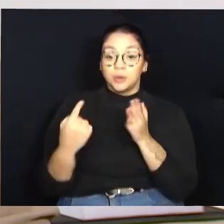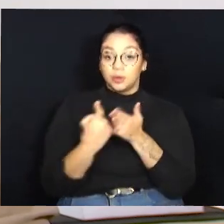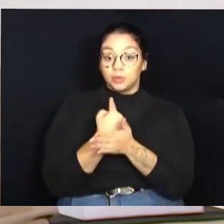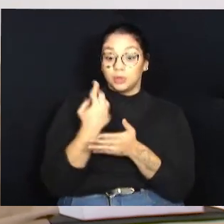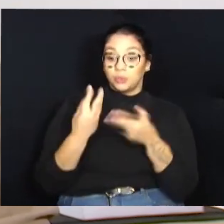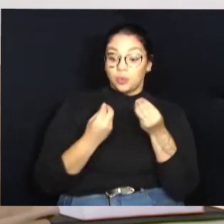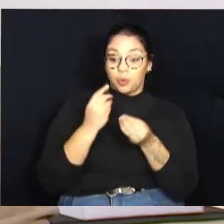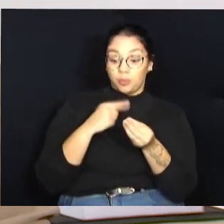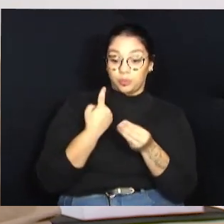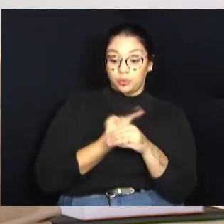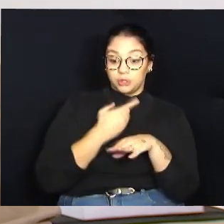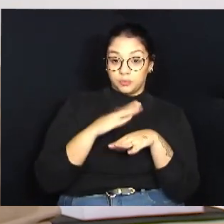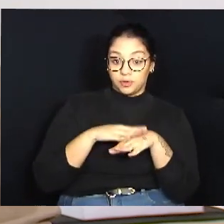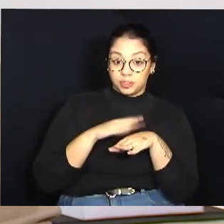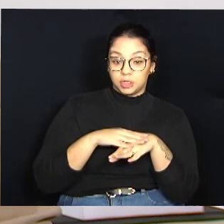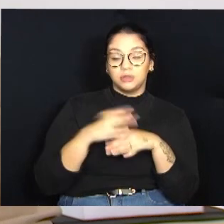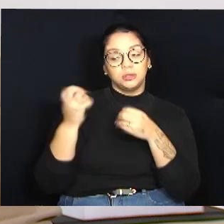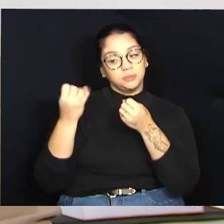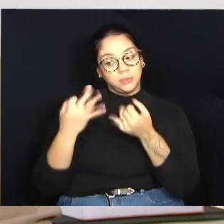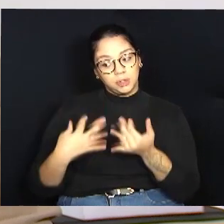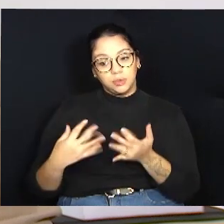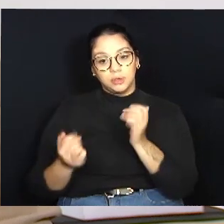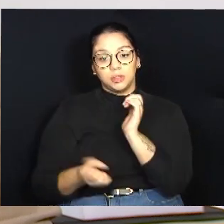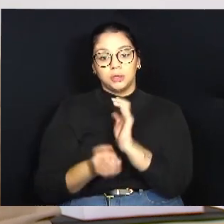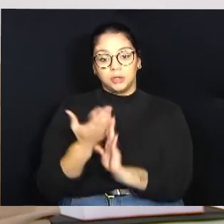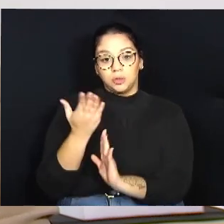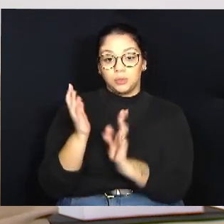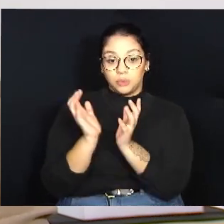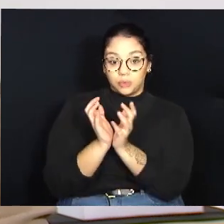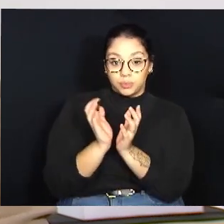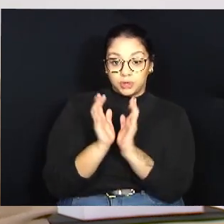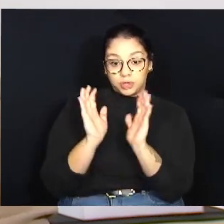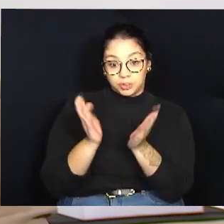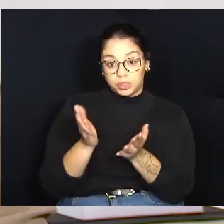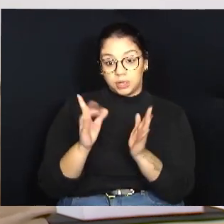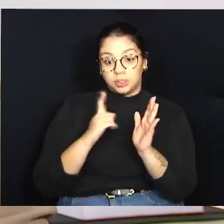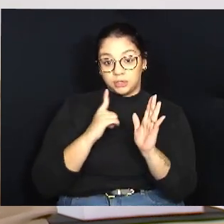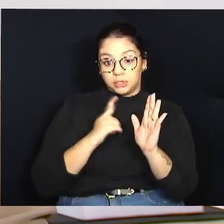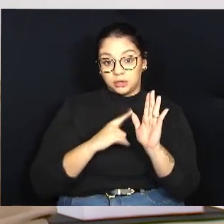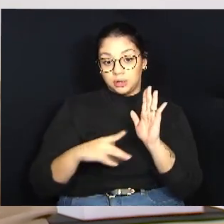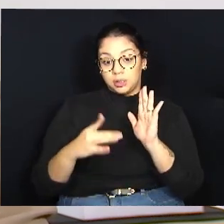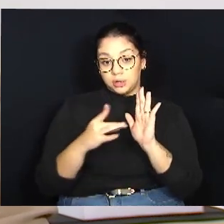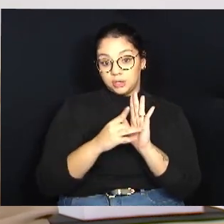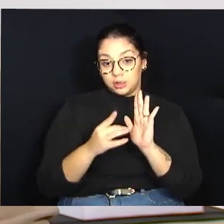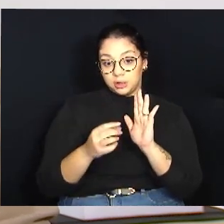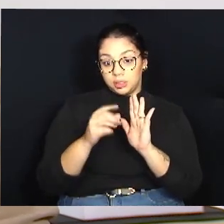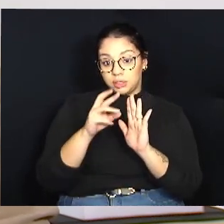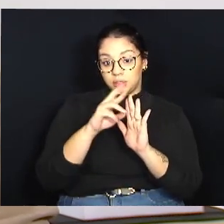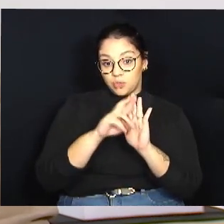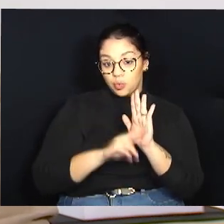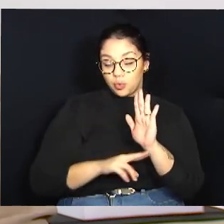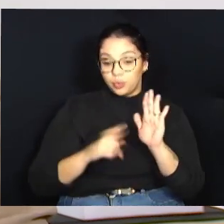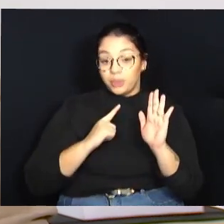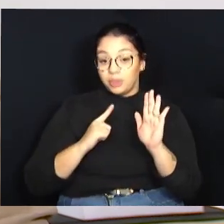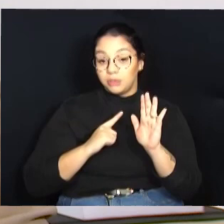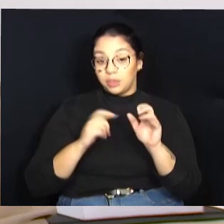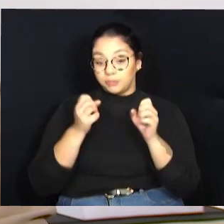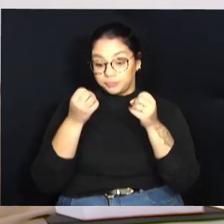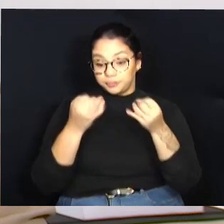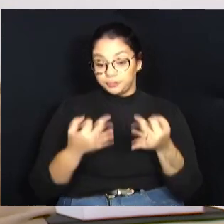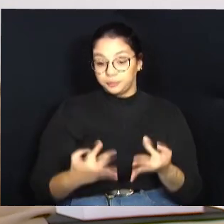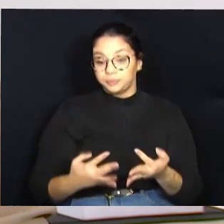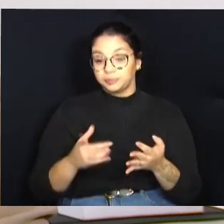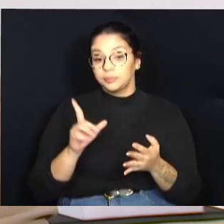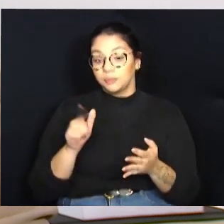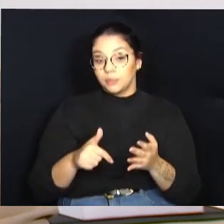perguntando como é que a gente tá fazendo isso né a gente explica que foi criado no comitê que já tem uma resolução que instituir esse comitê